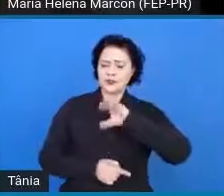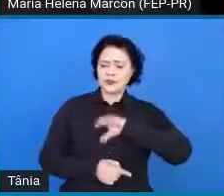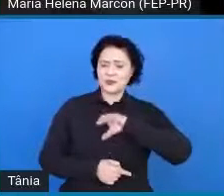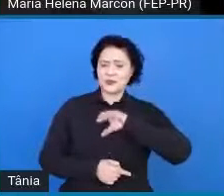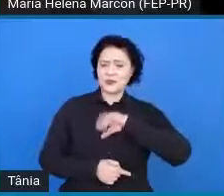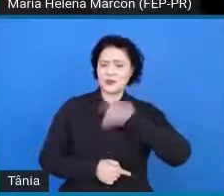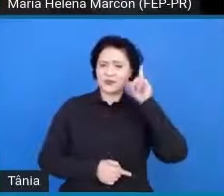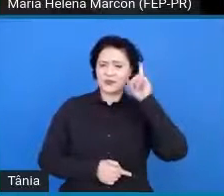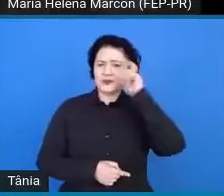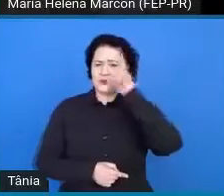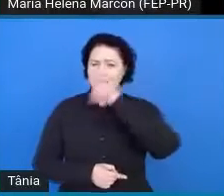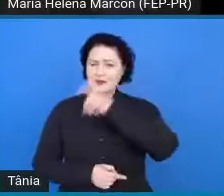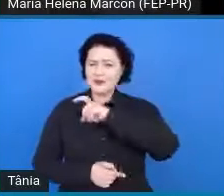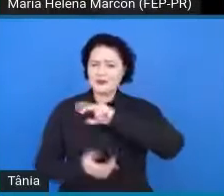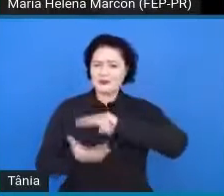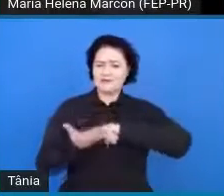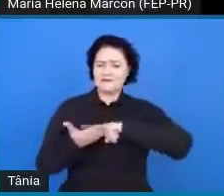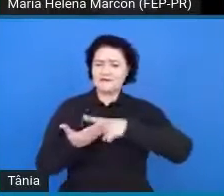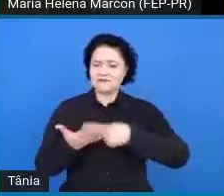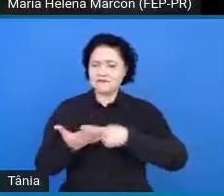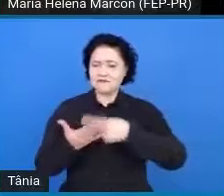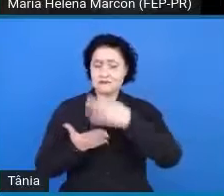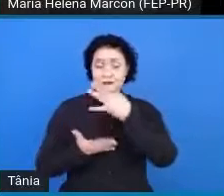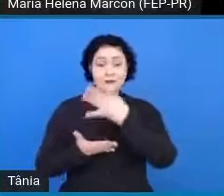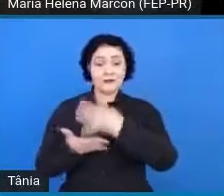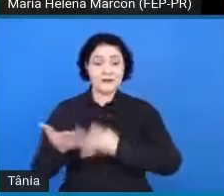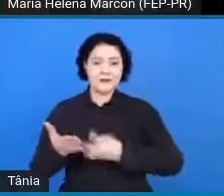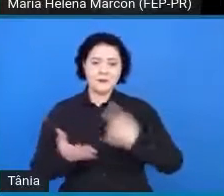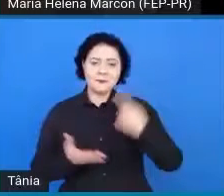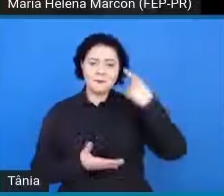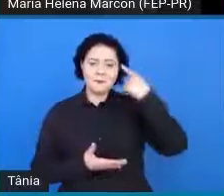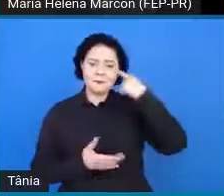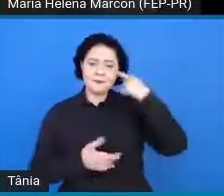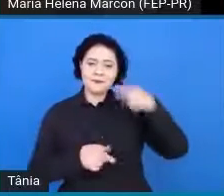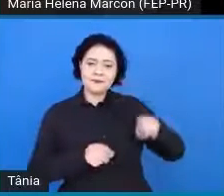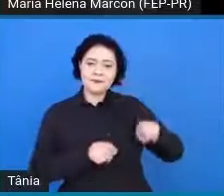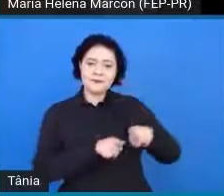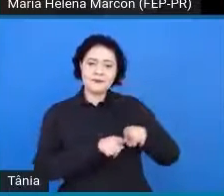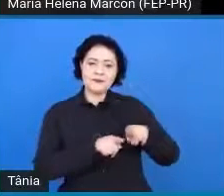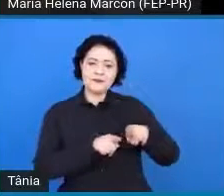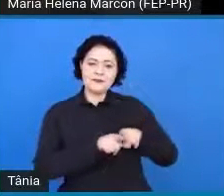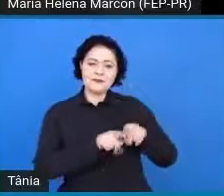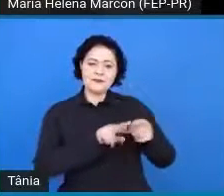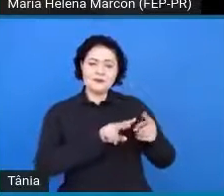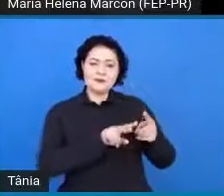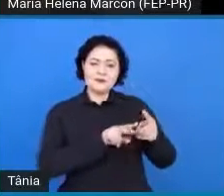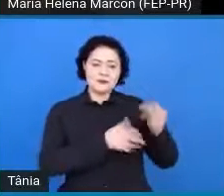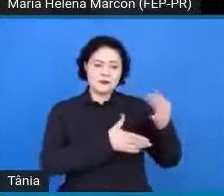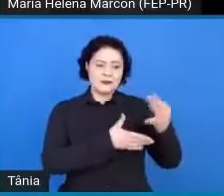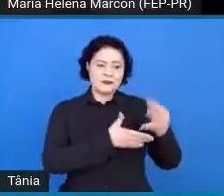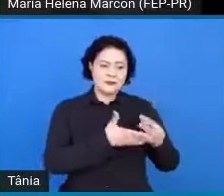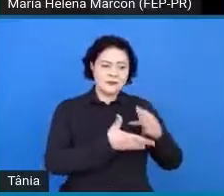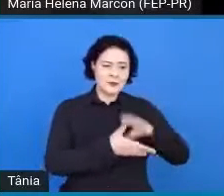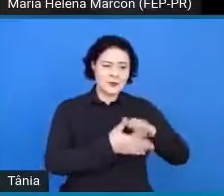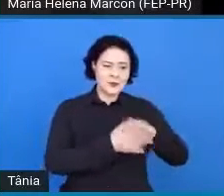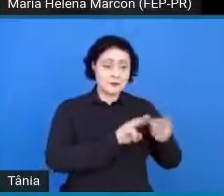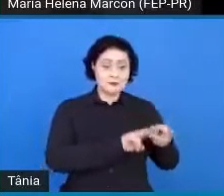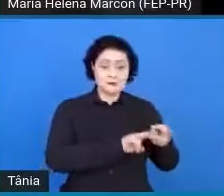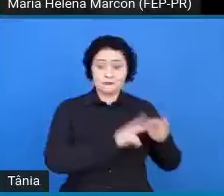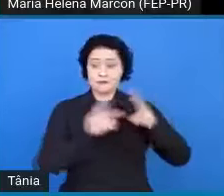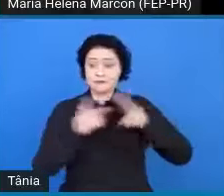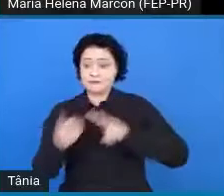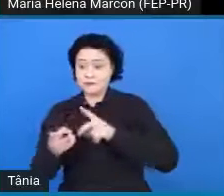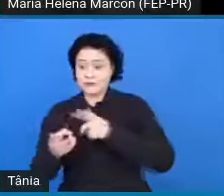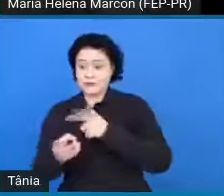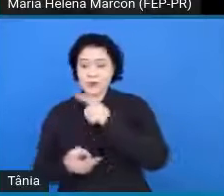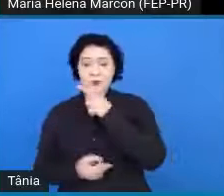dificuldades muitas vezes de interpretar textos ao buscarmos a transferência desses textos para outro idioma